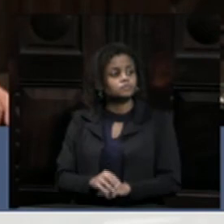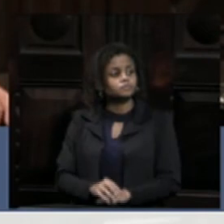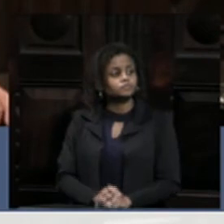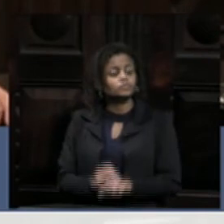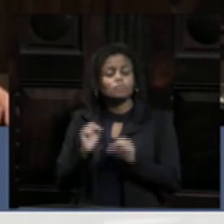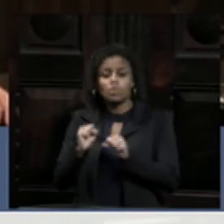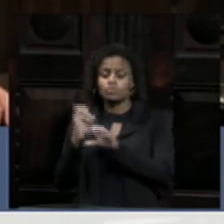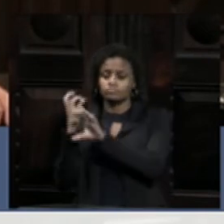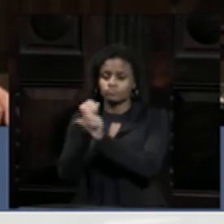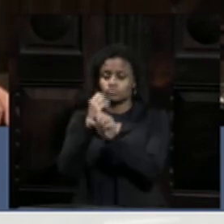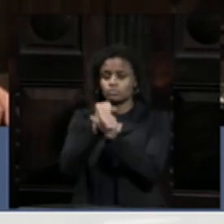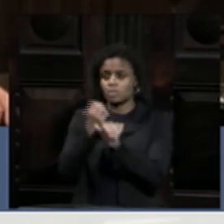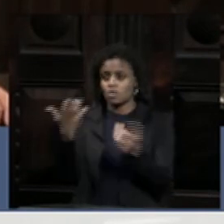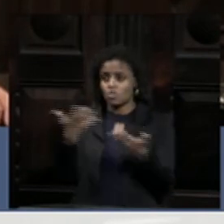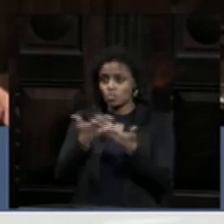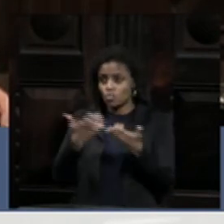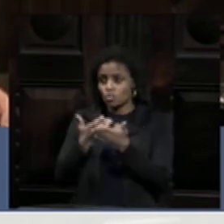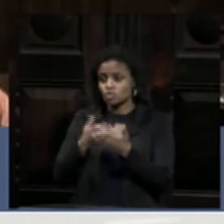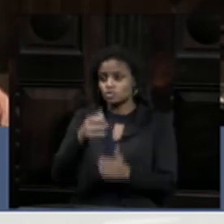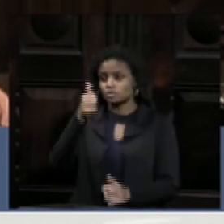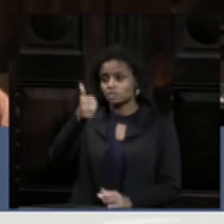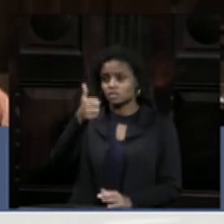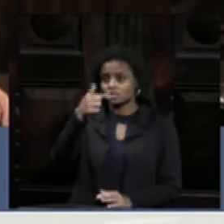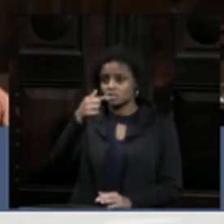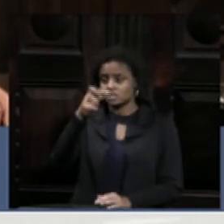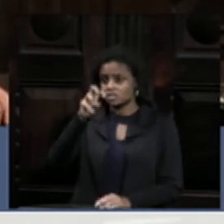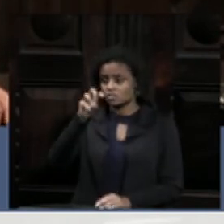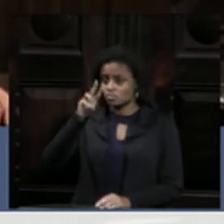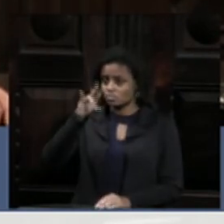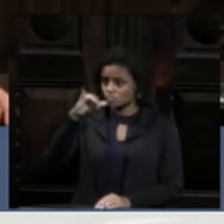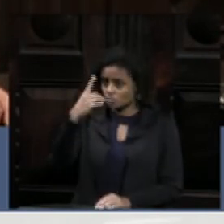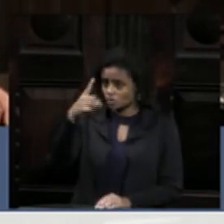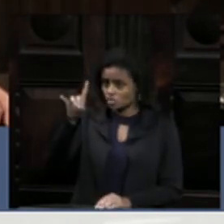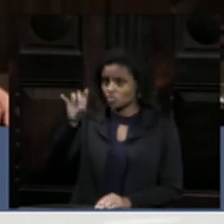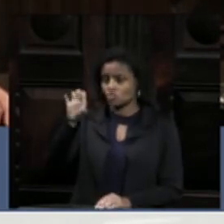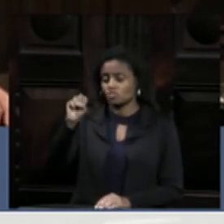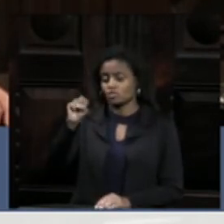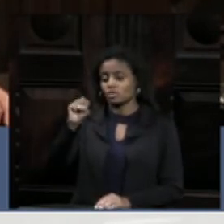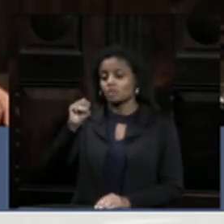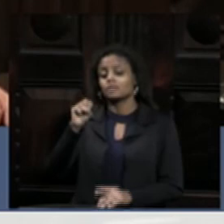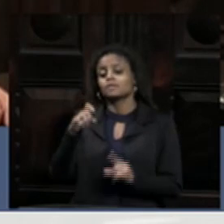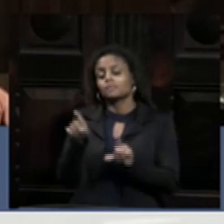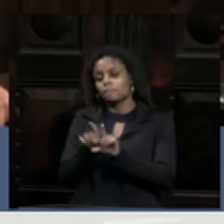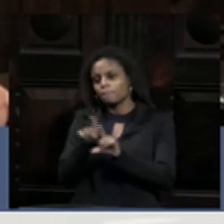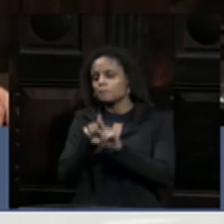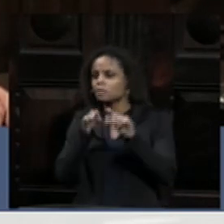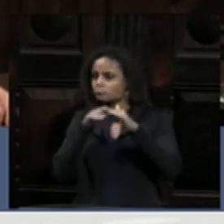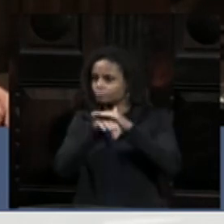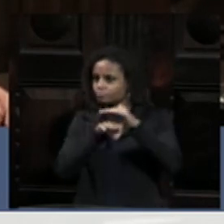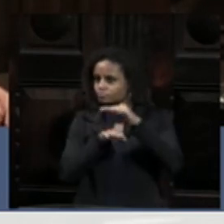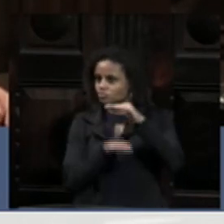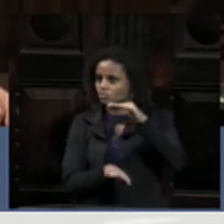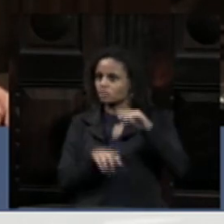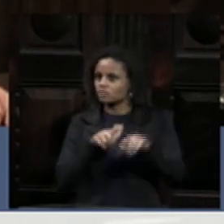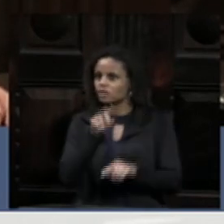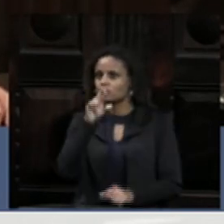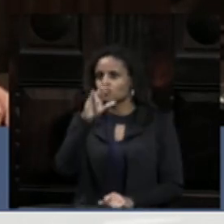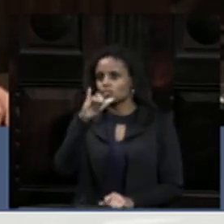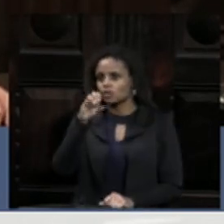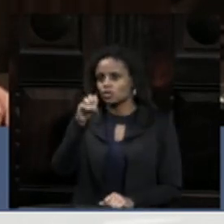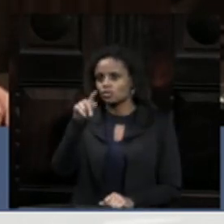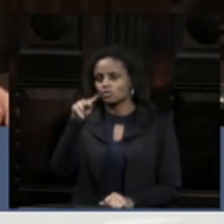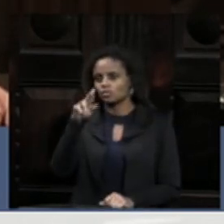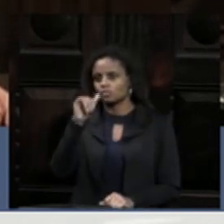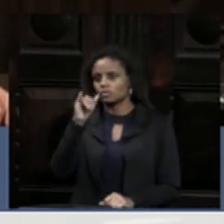compensações hoje de 175 milhões, também capitalize o Rio